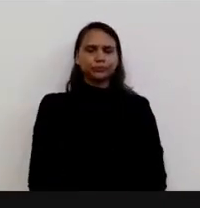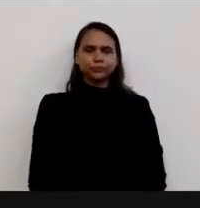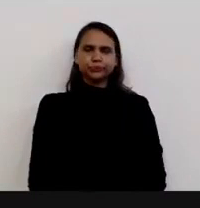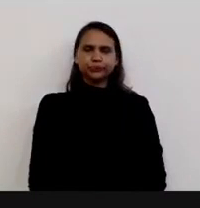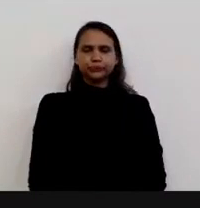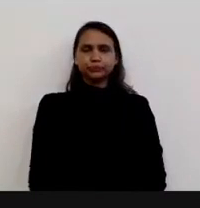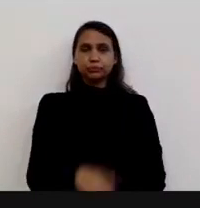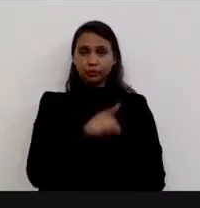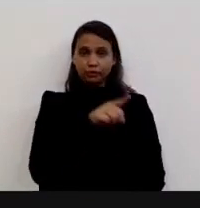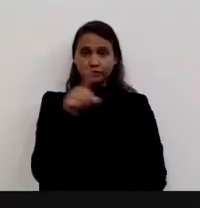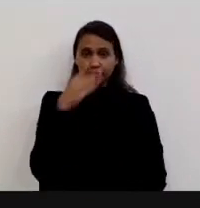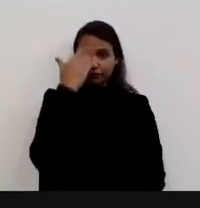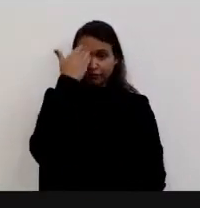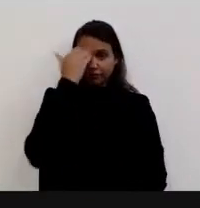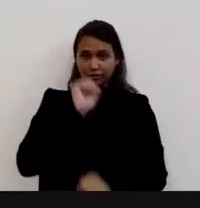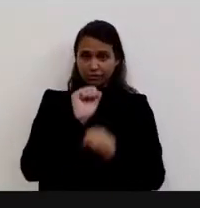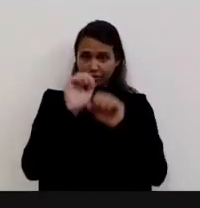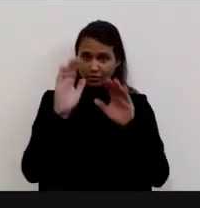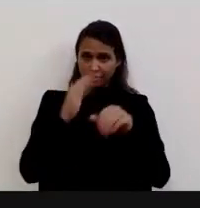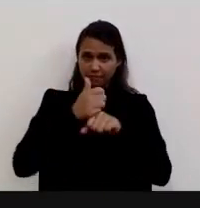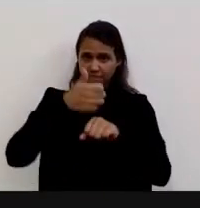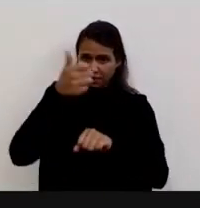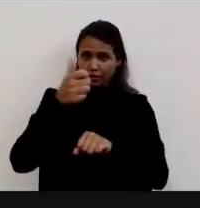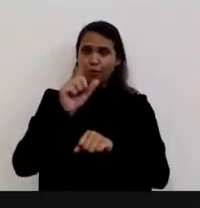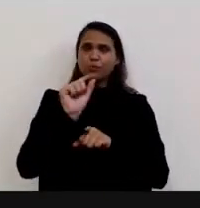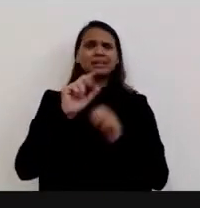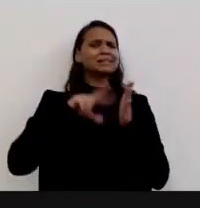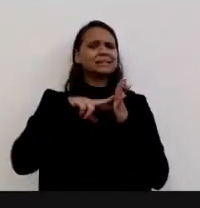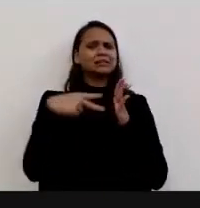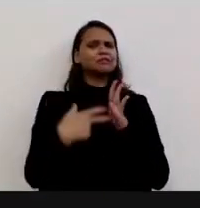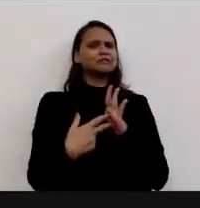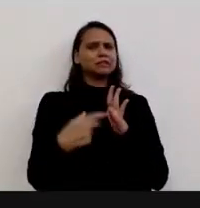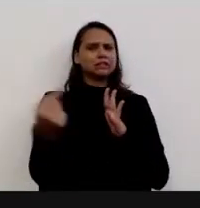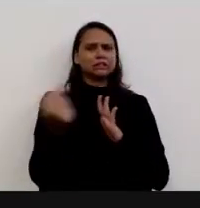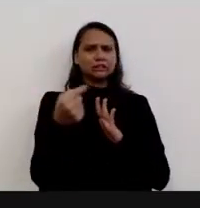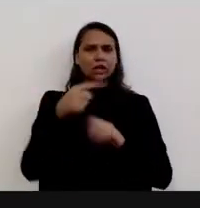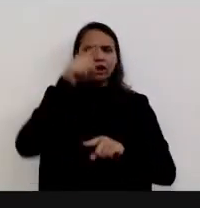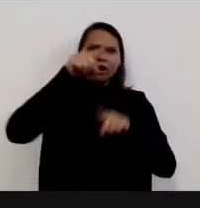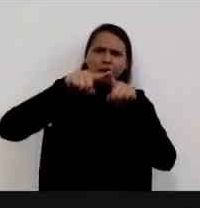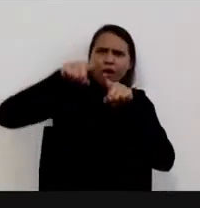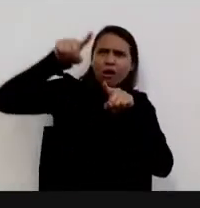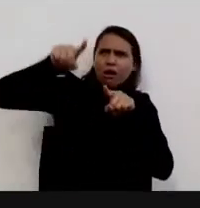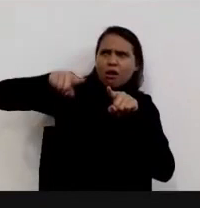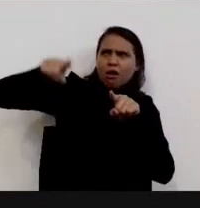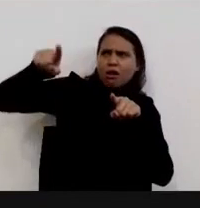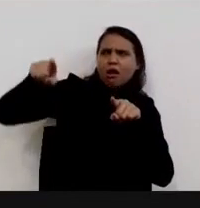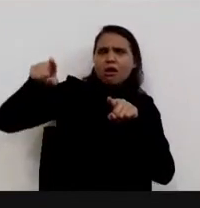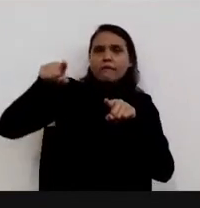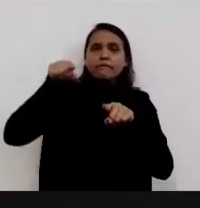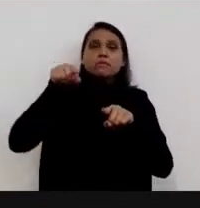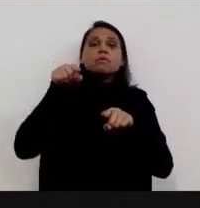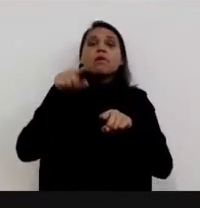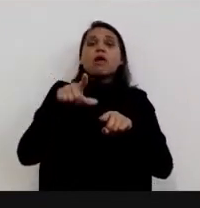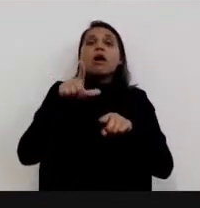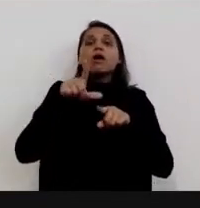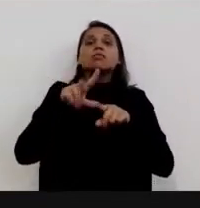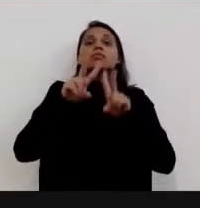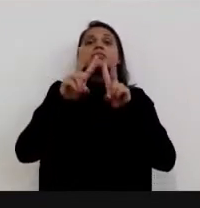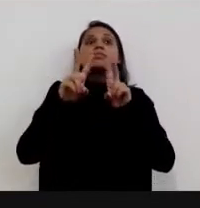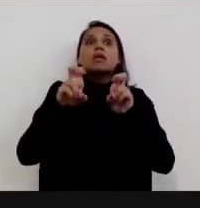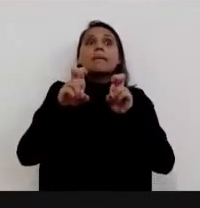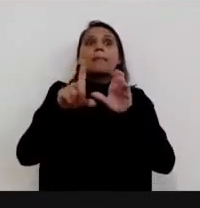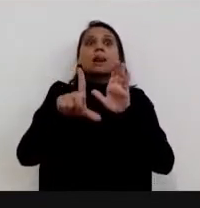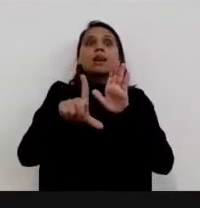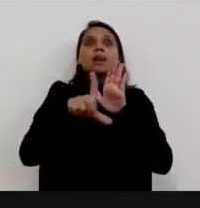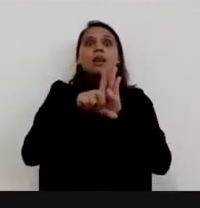Aqui, para vocês entenderem um pouco melhor o que significa essa demanda, tá? Esse gráfico A gente trabalha sempre por legislatura, não por